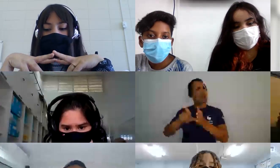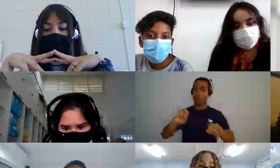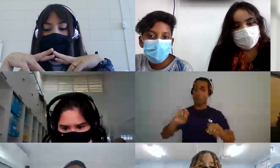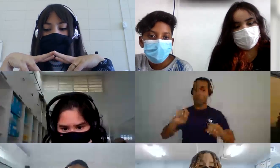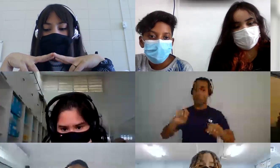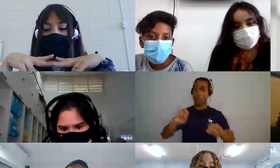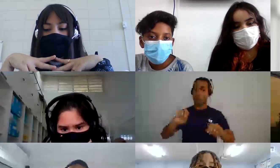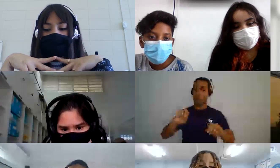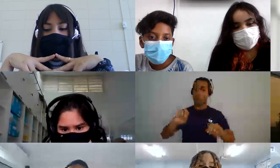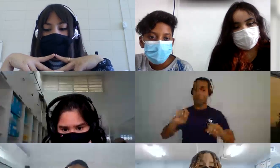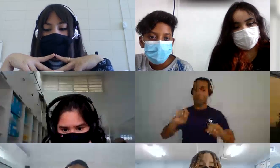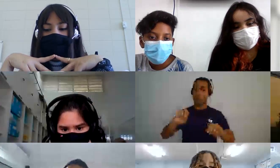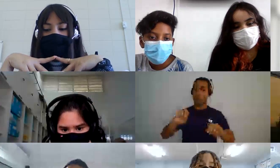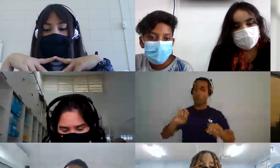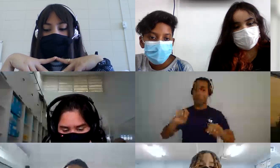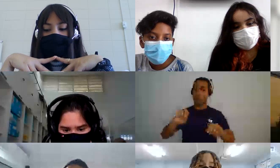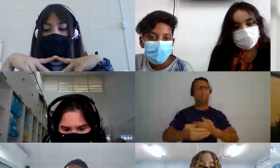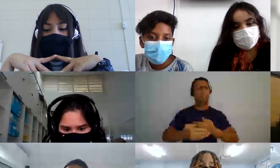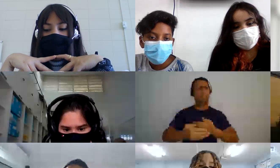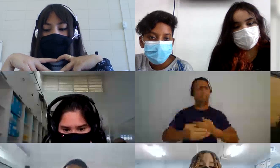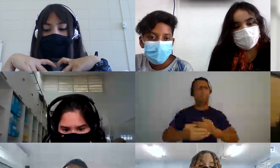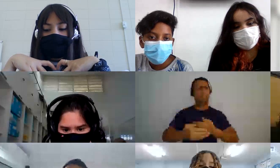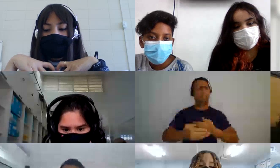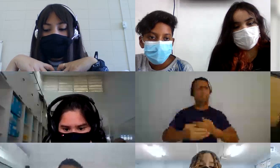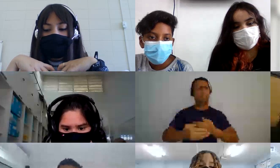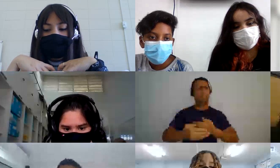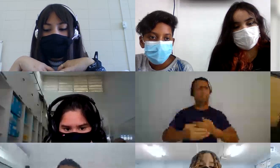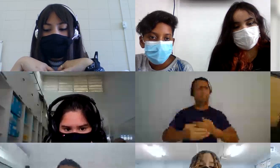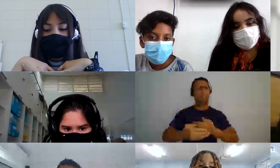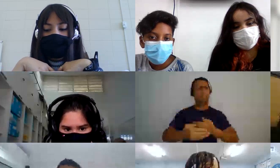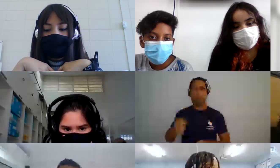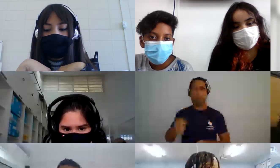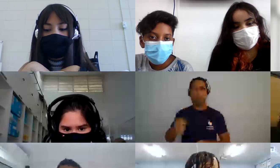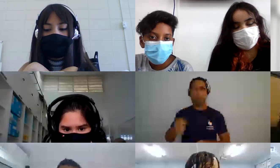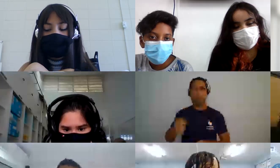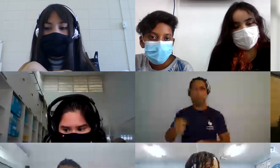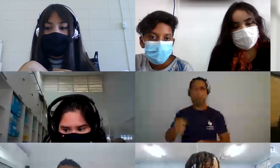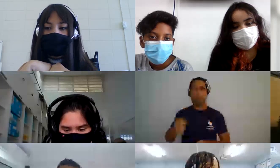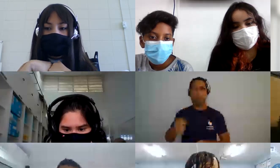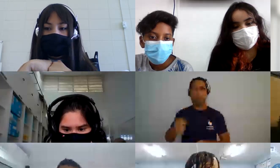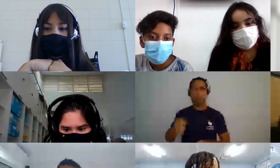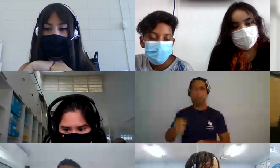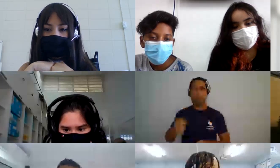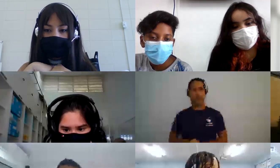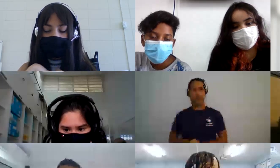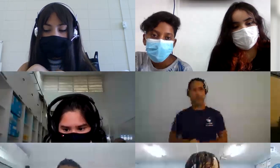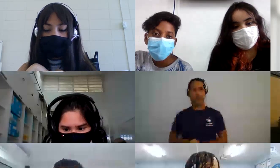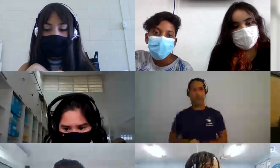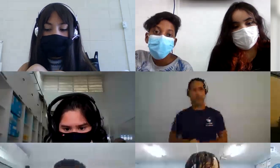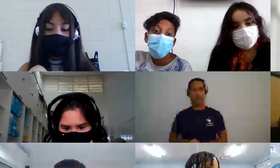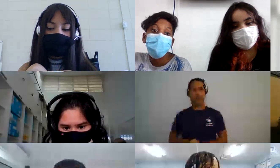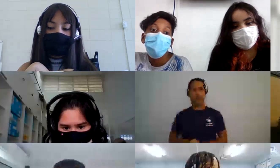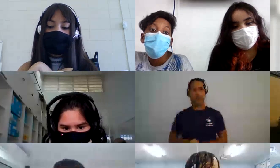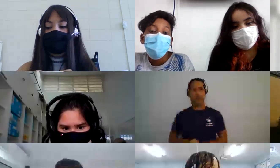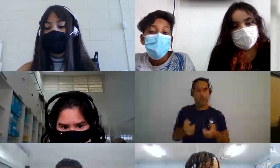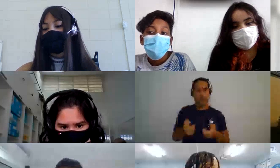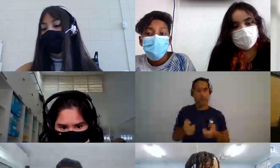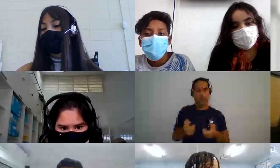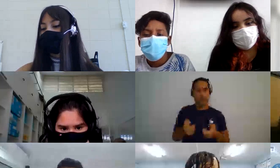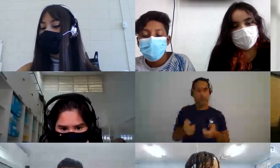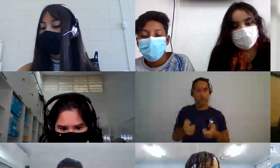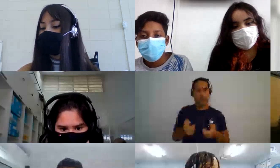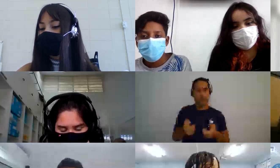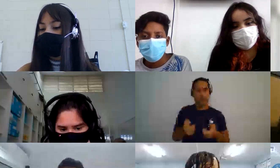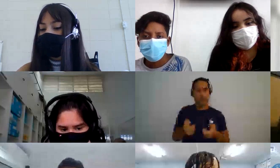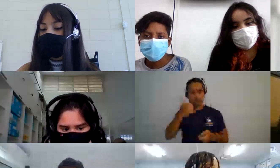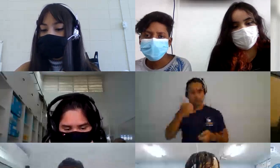às 7:30 da manhã, o moleque chega em casa, liga pro amigo, vai jogar videogame, aí